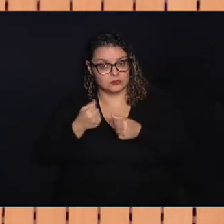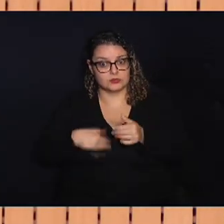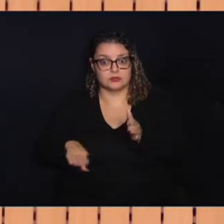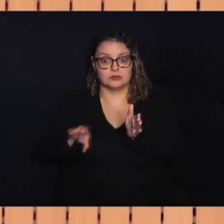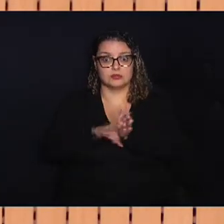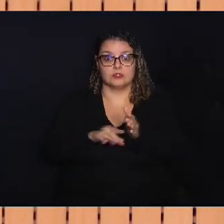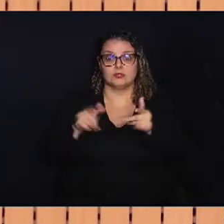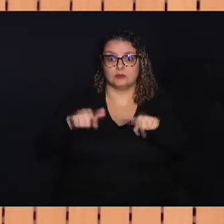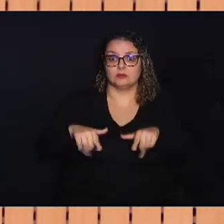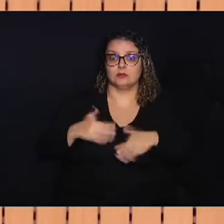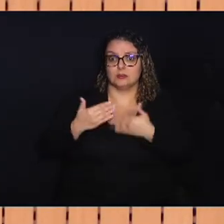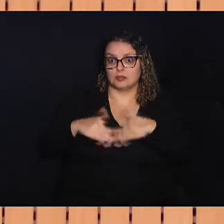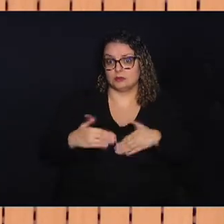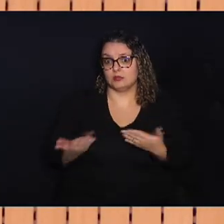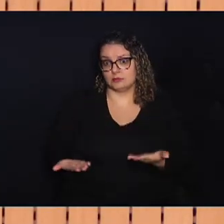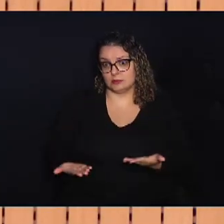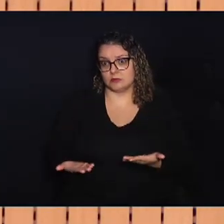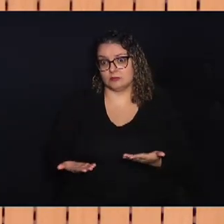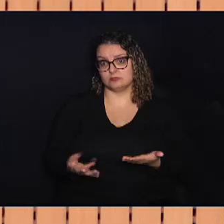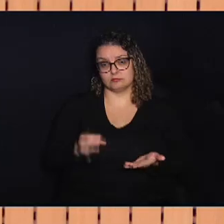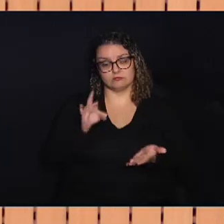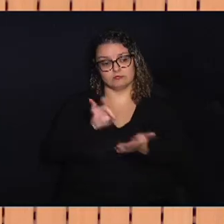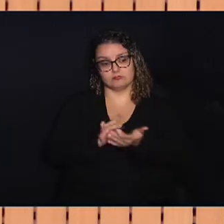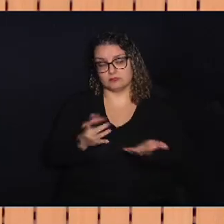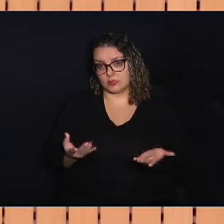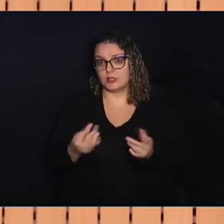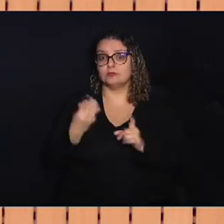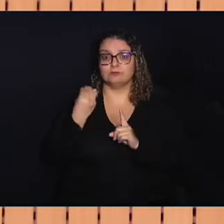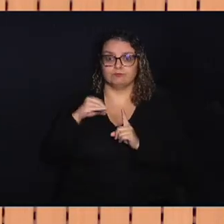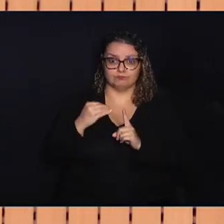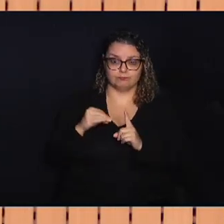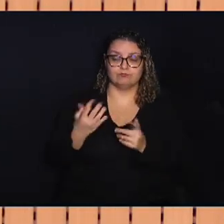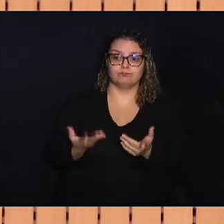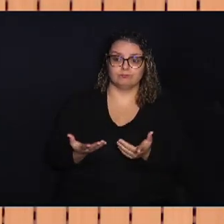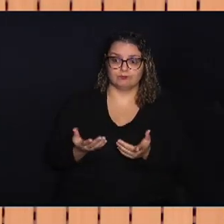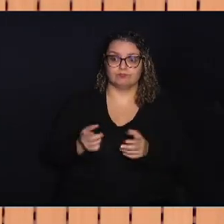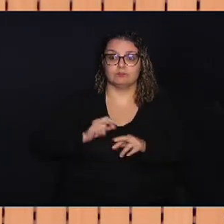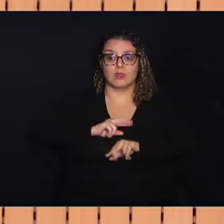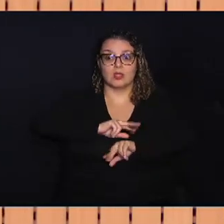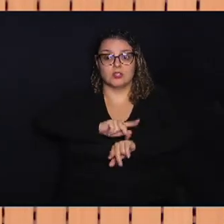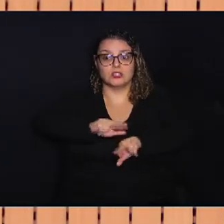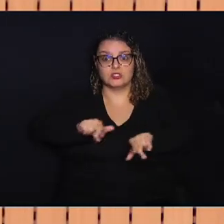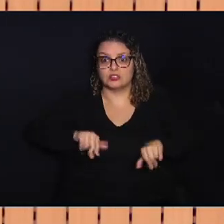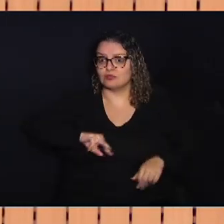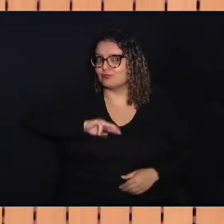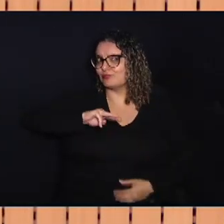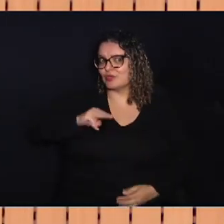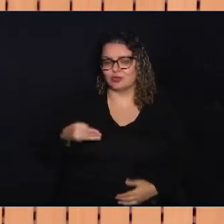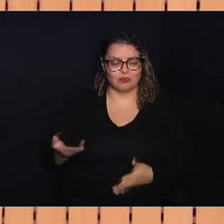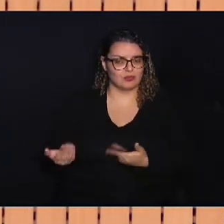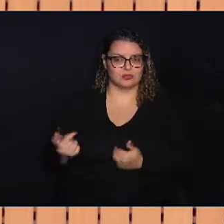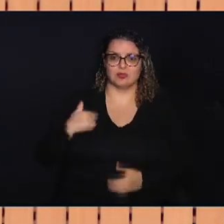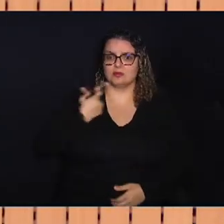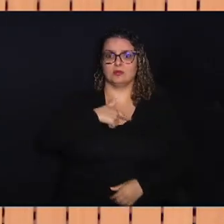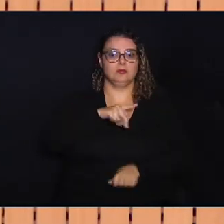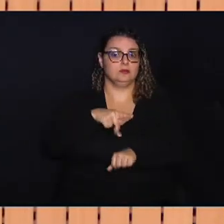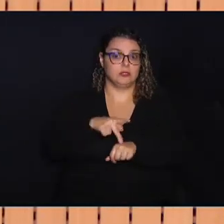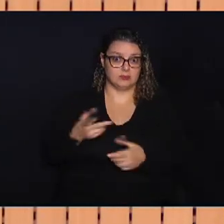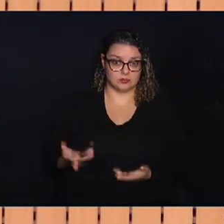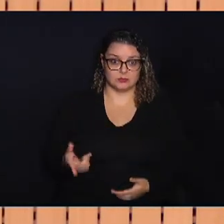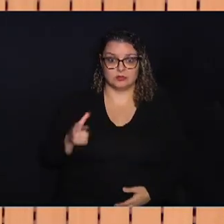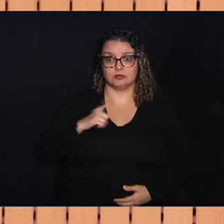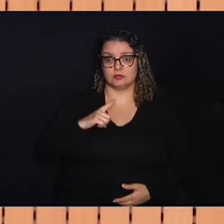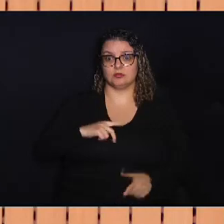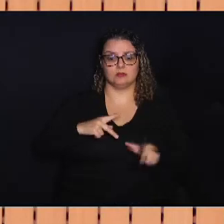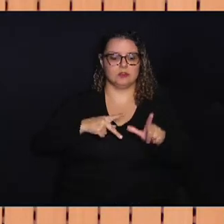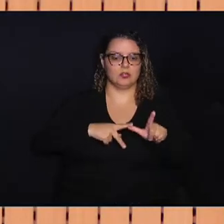até o local da prova, dada a realidade de vulnerabilidade de milhares, de milhões de jovens no nosso país. Nós tivemos passe